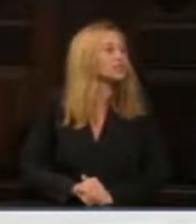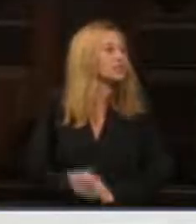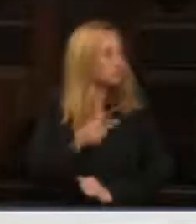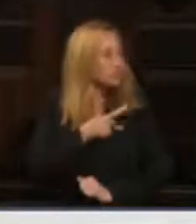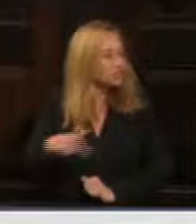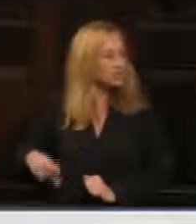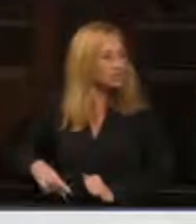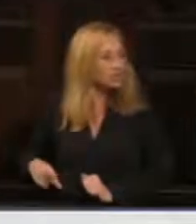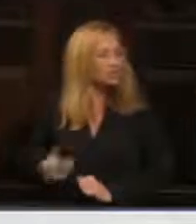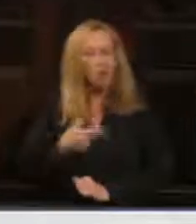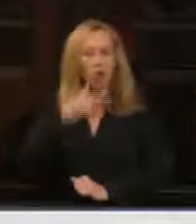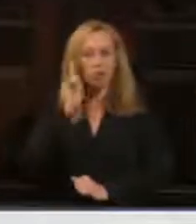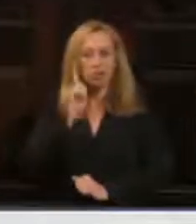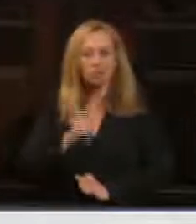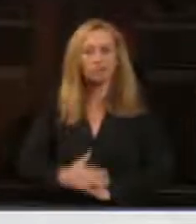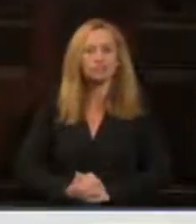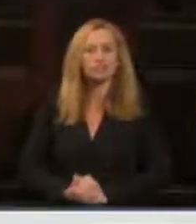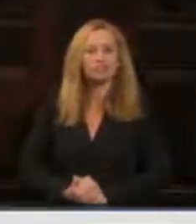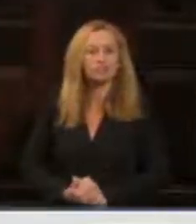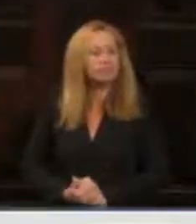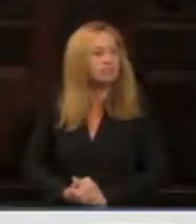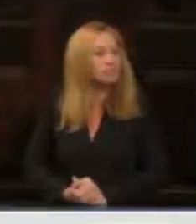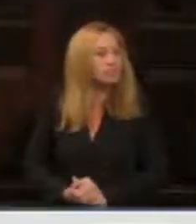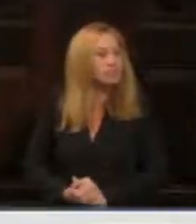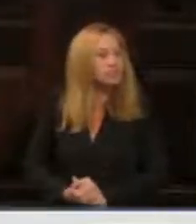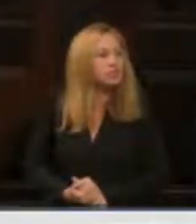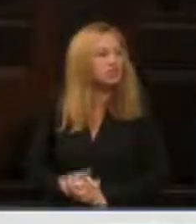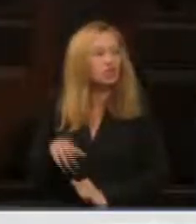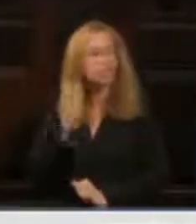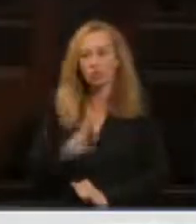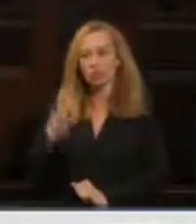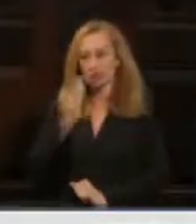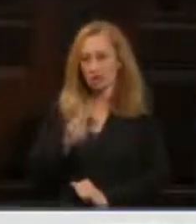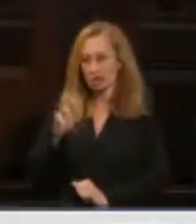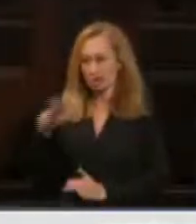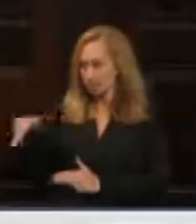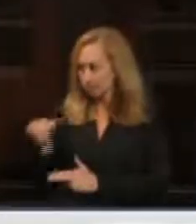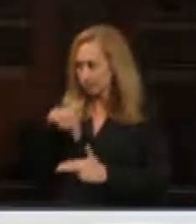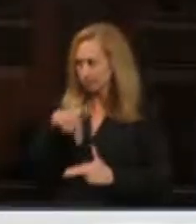Presidente, ontem eu fiz uso aqui da palavra